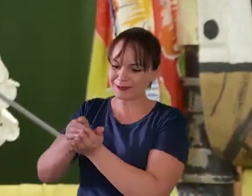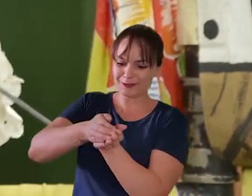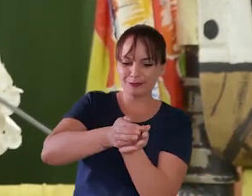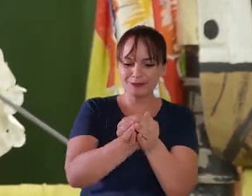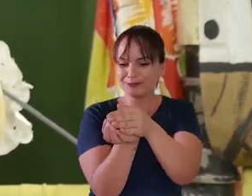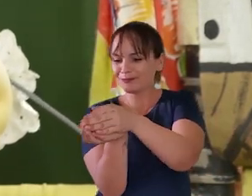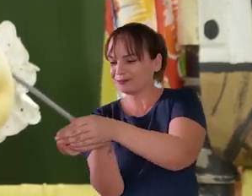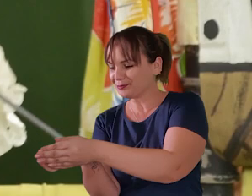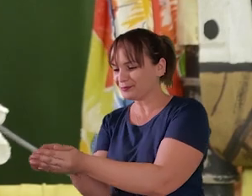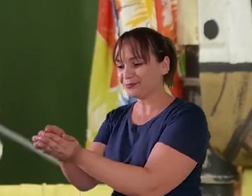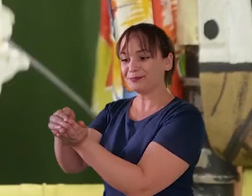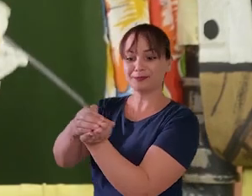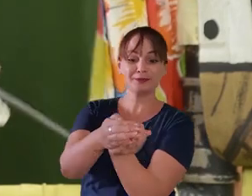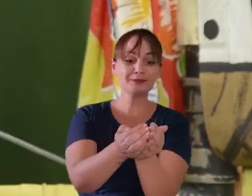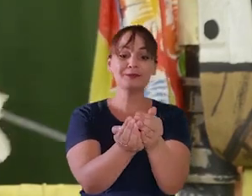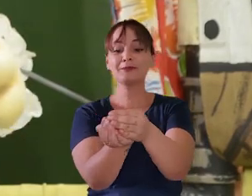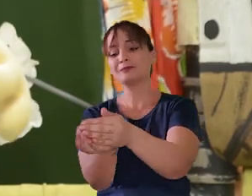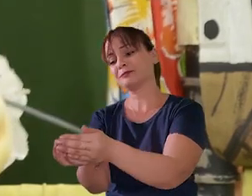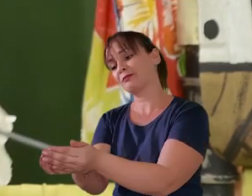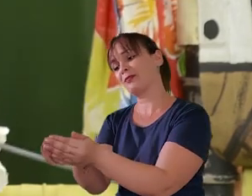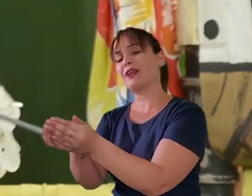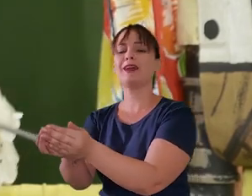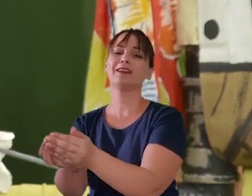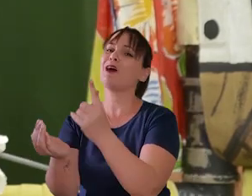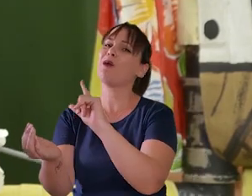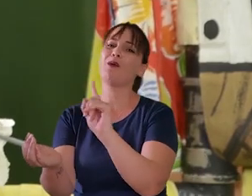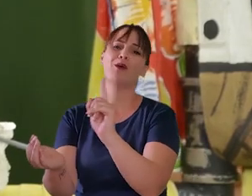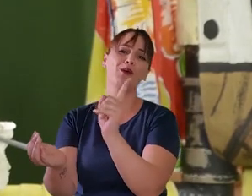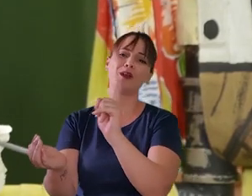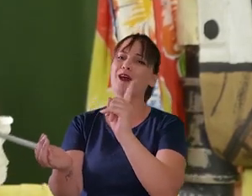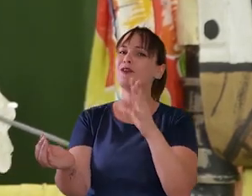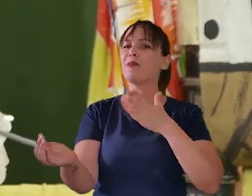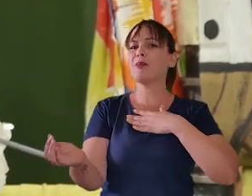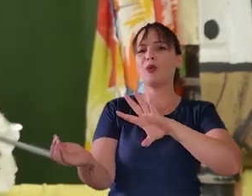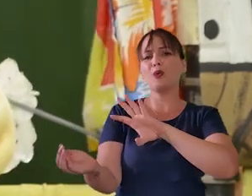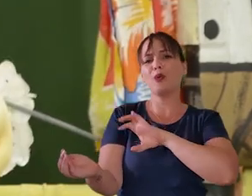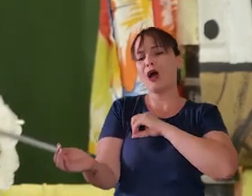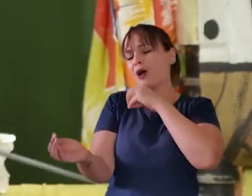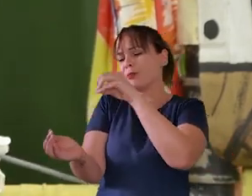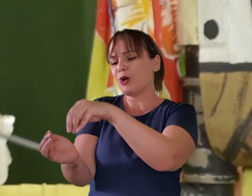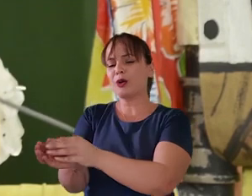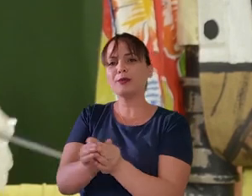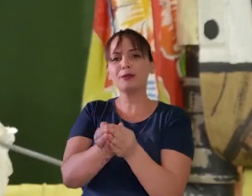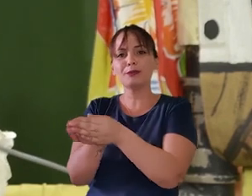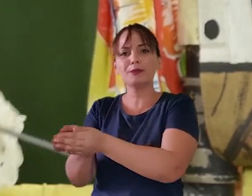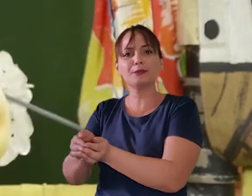minha canoa, meu bem não vai levar. Canoa,